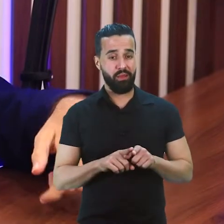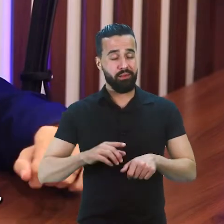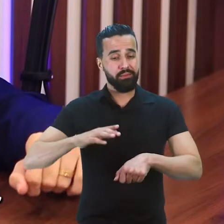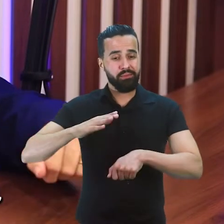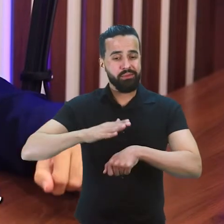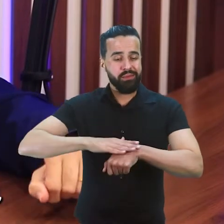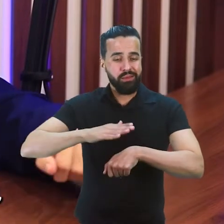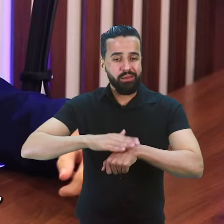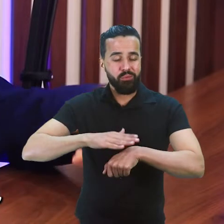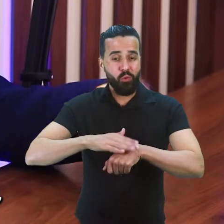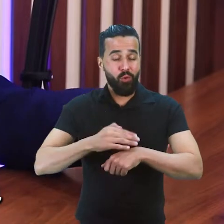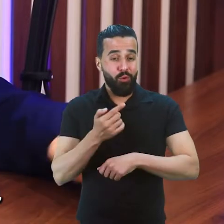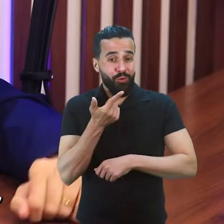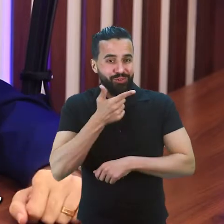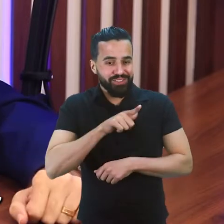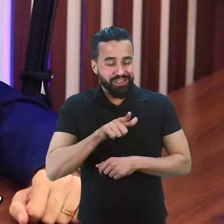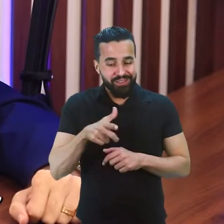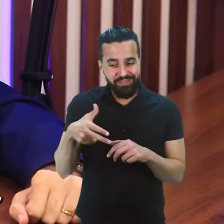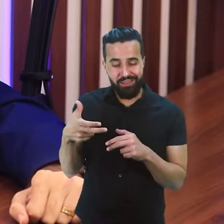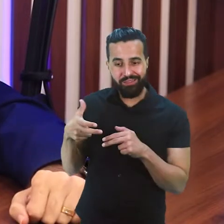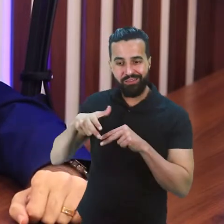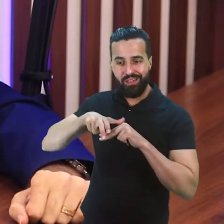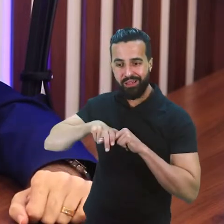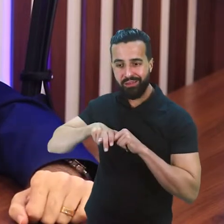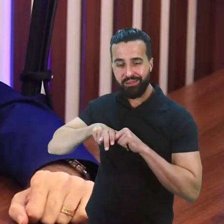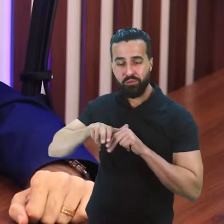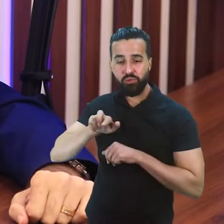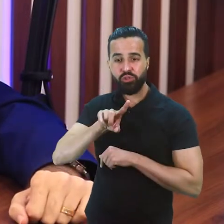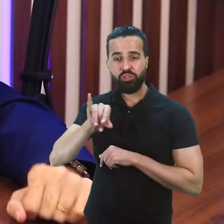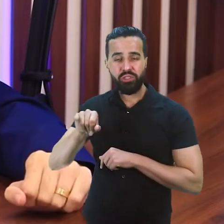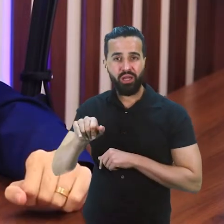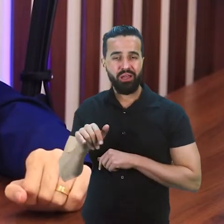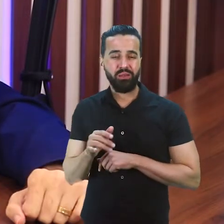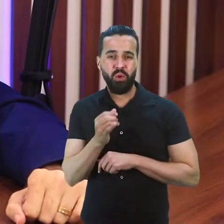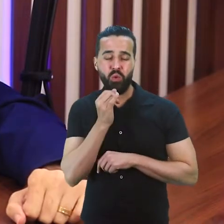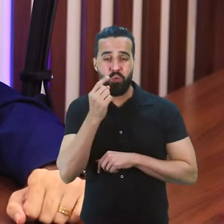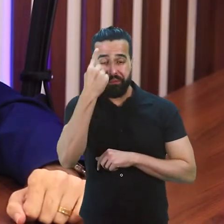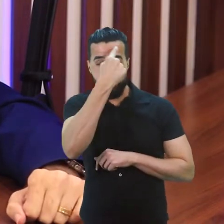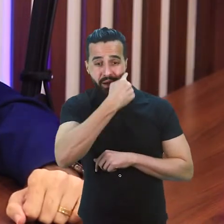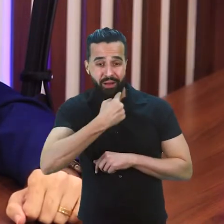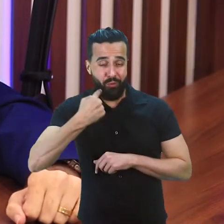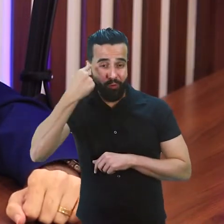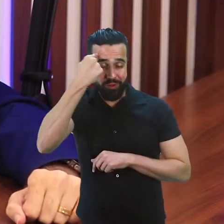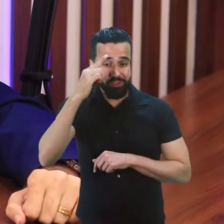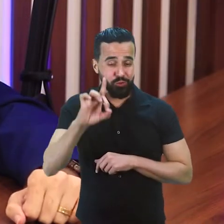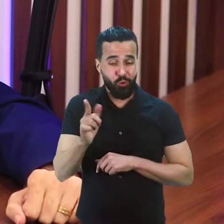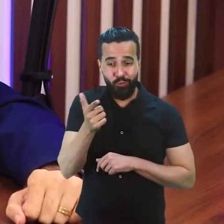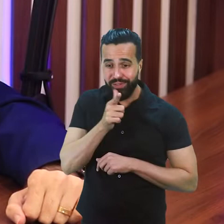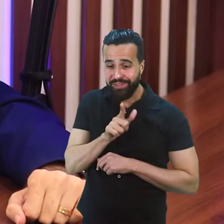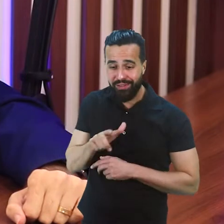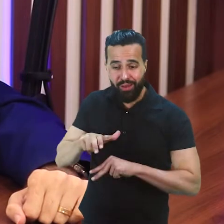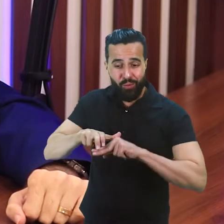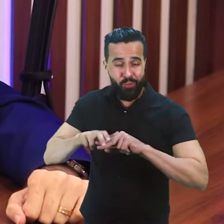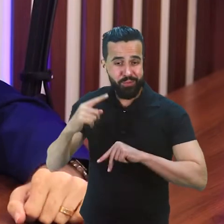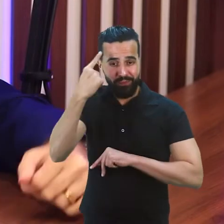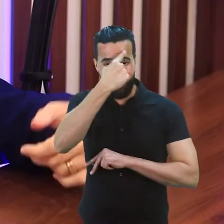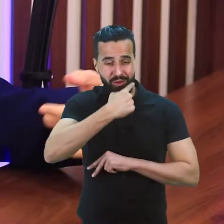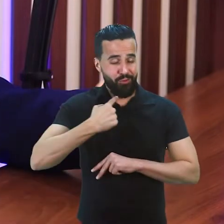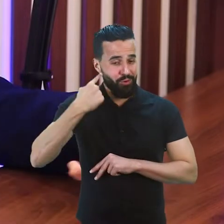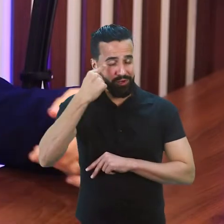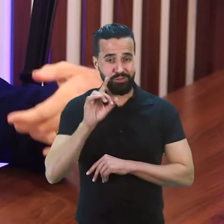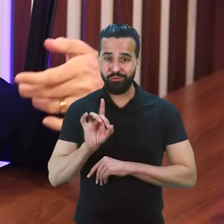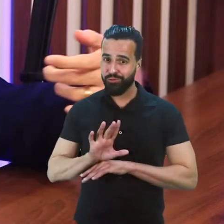cronometrar o tempo que eu ficava sentado durante um dia, se brincar, não passava de 1 hora. Né? Mas